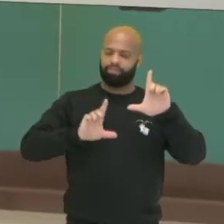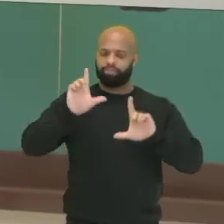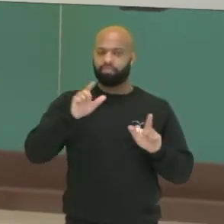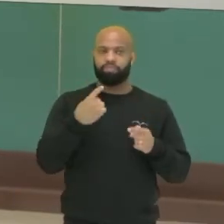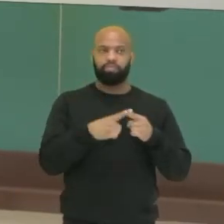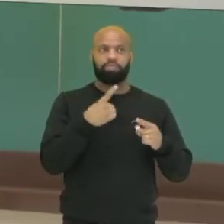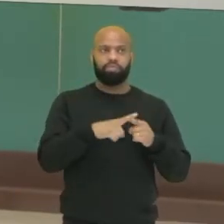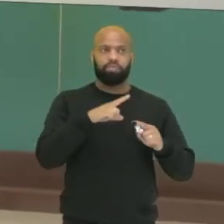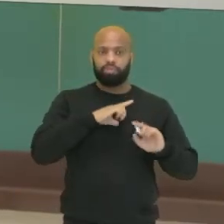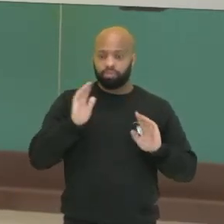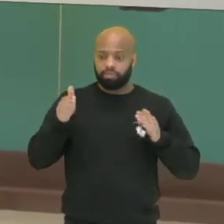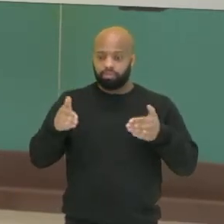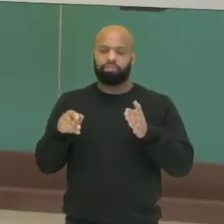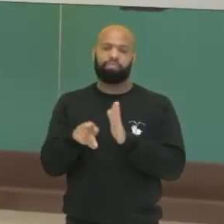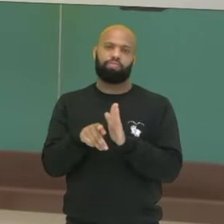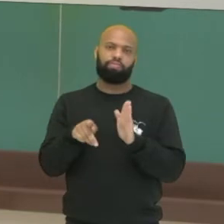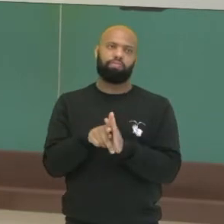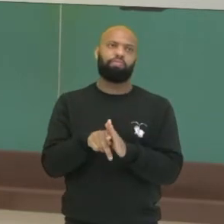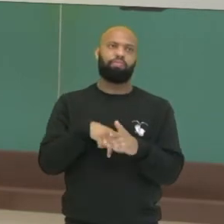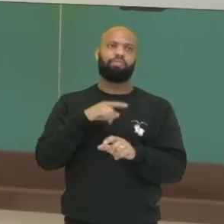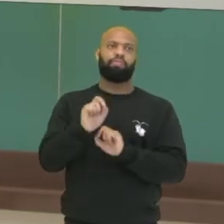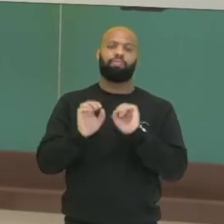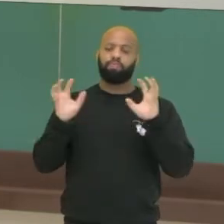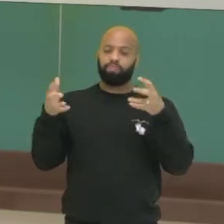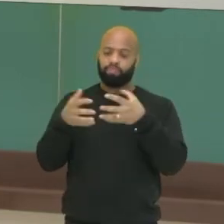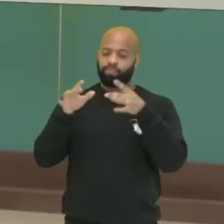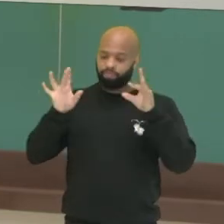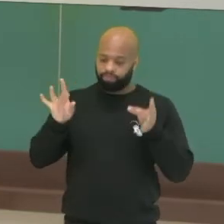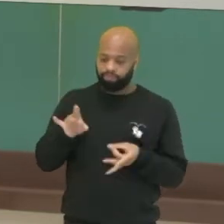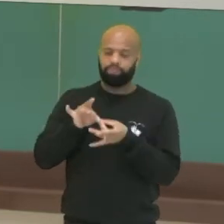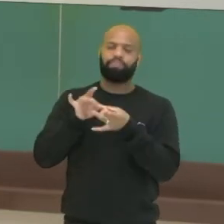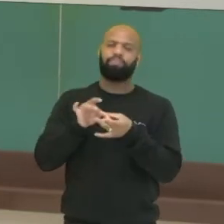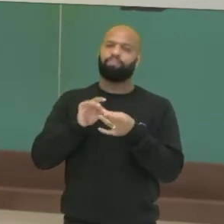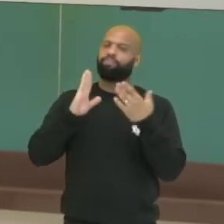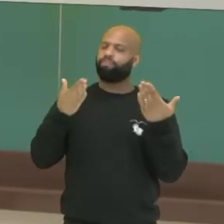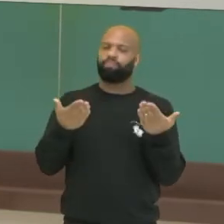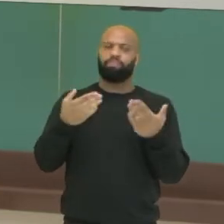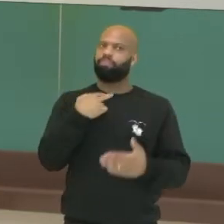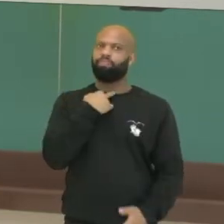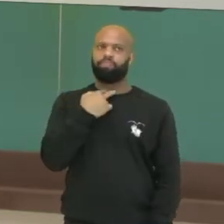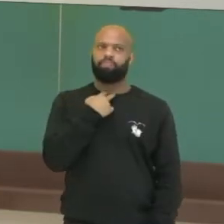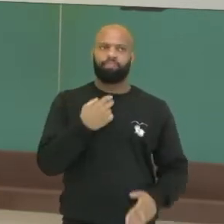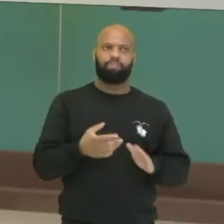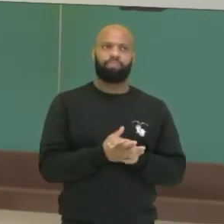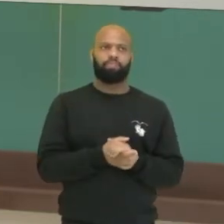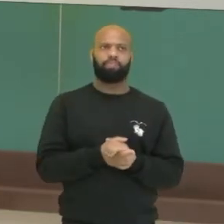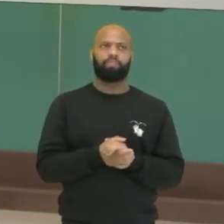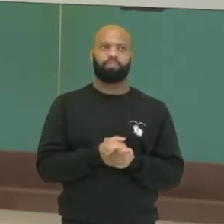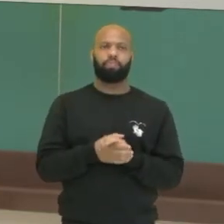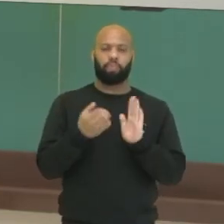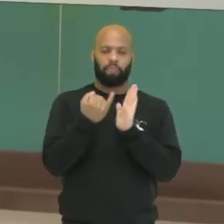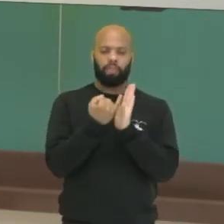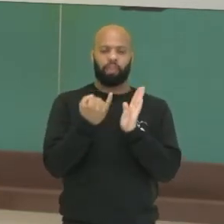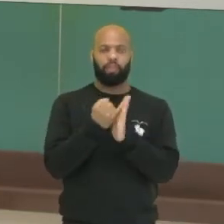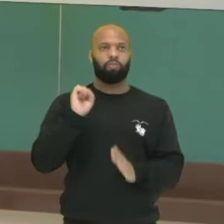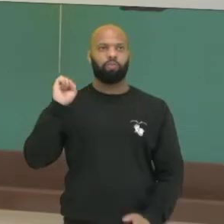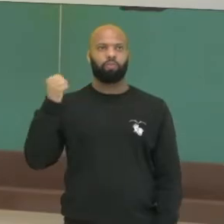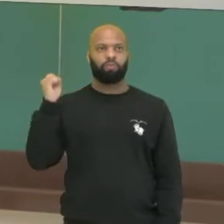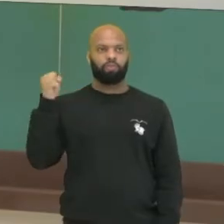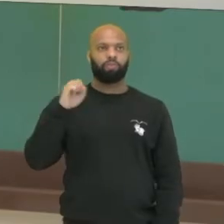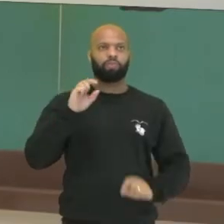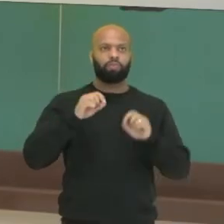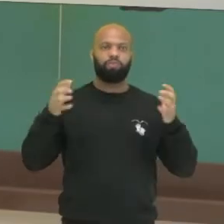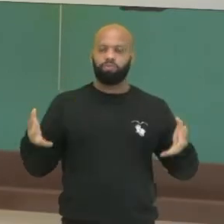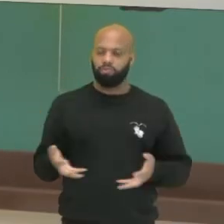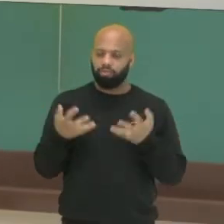ser voltada para o público, ela é considerada então abusiva. Vamos ver mais incisos. O 8º,